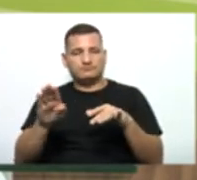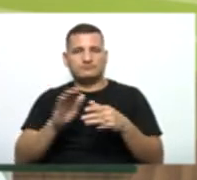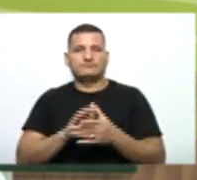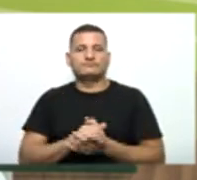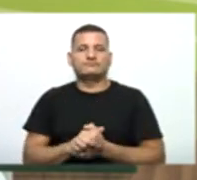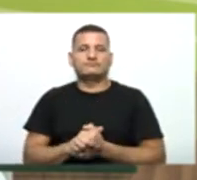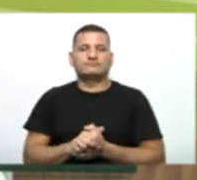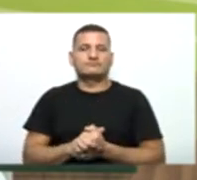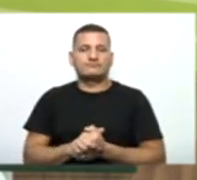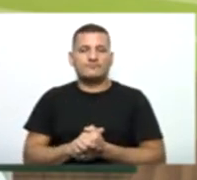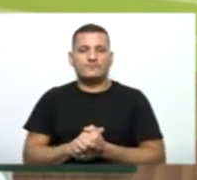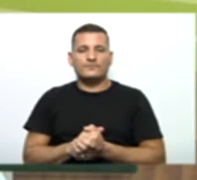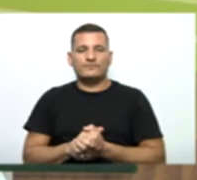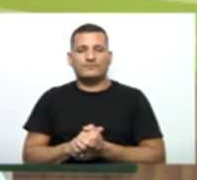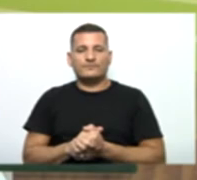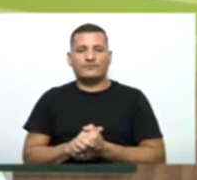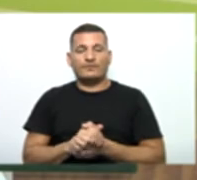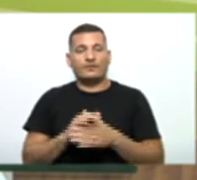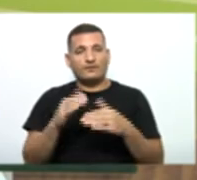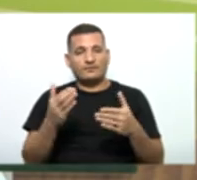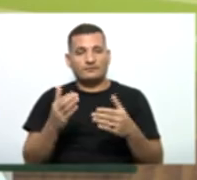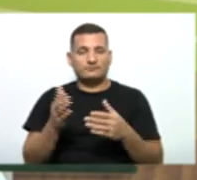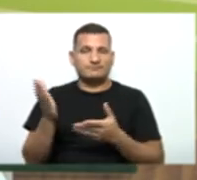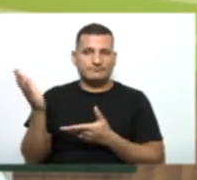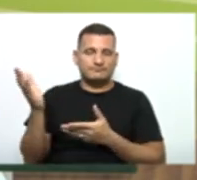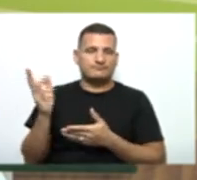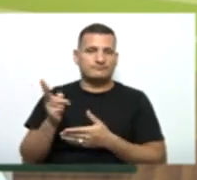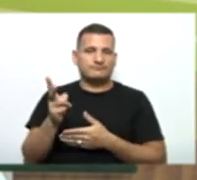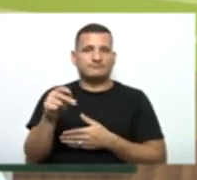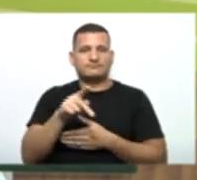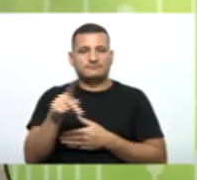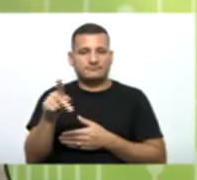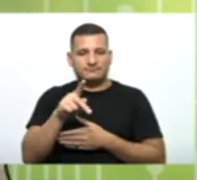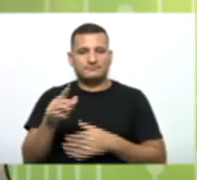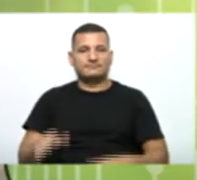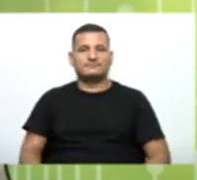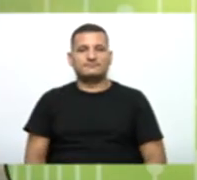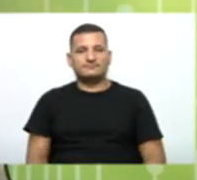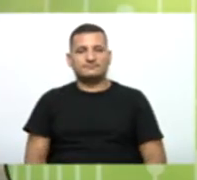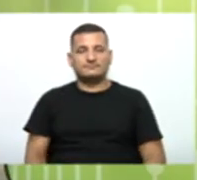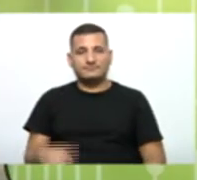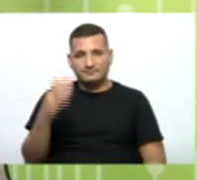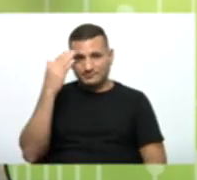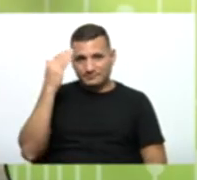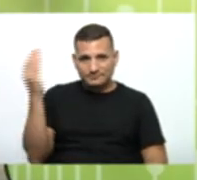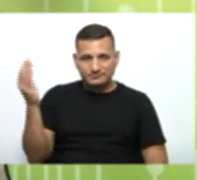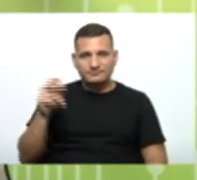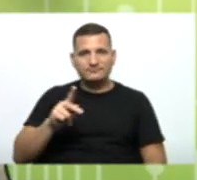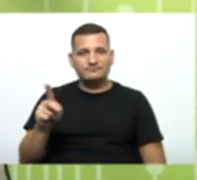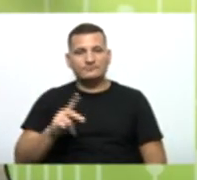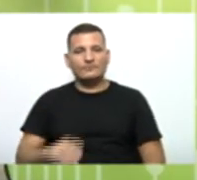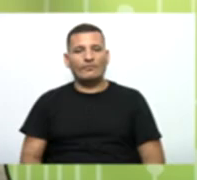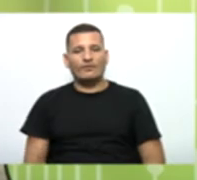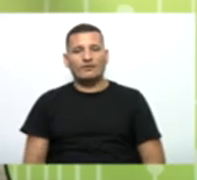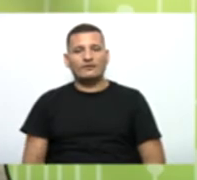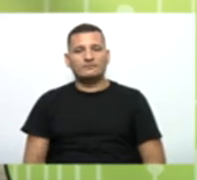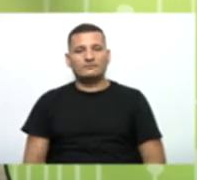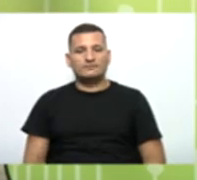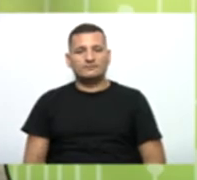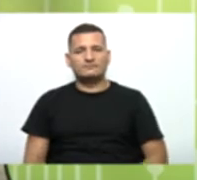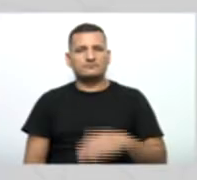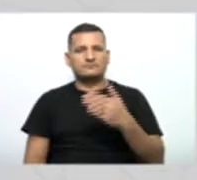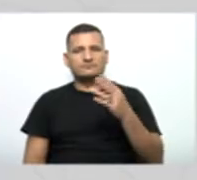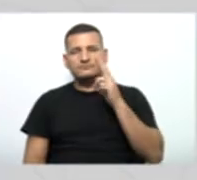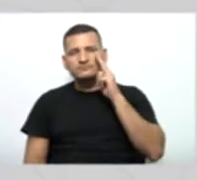web. Então, pode prosseguir com a aula, professor Alan. Isso aí. Obrigado, professor, pela palavra. Pessoal, vamos ver qual